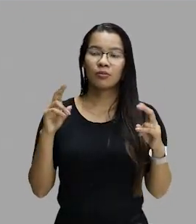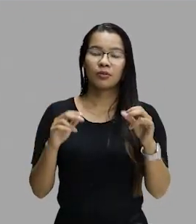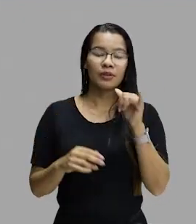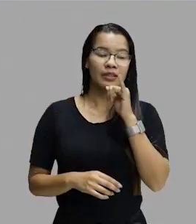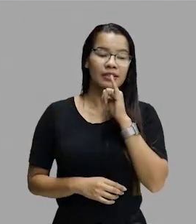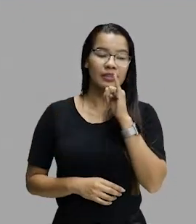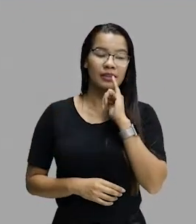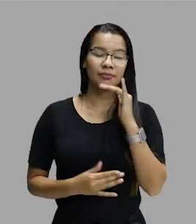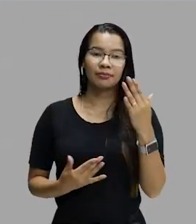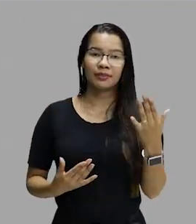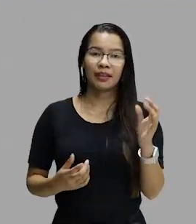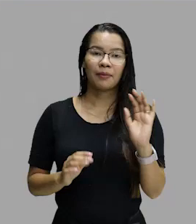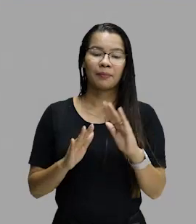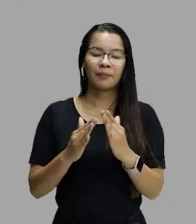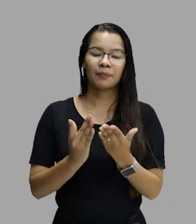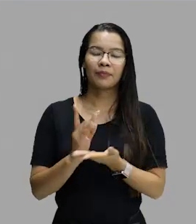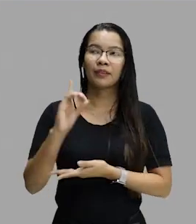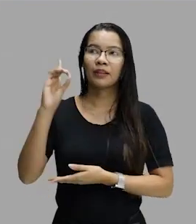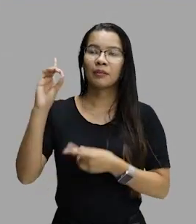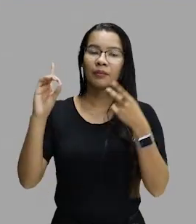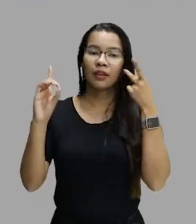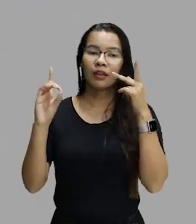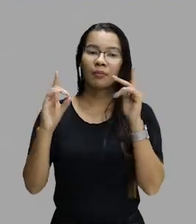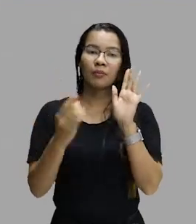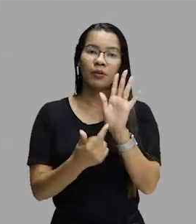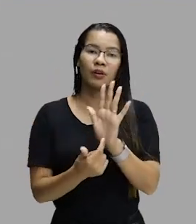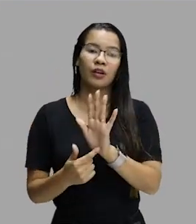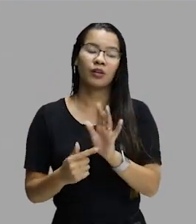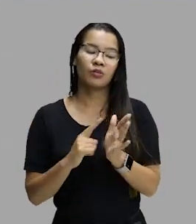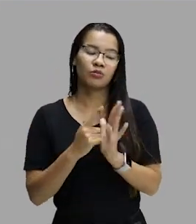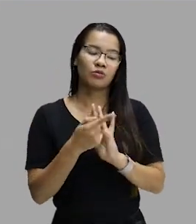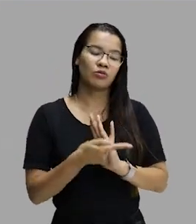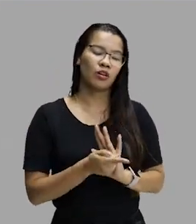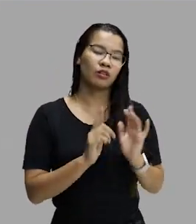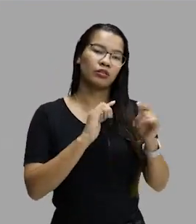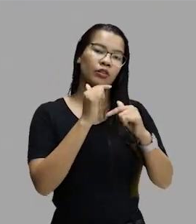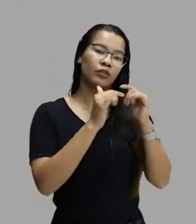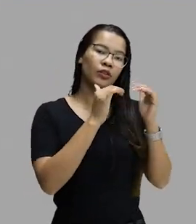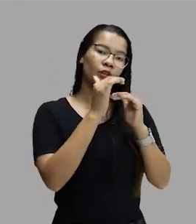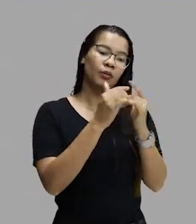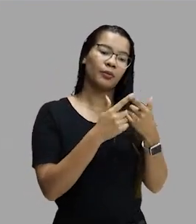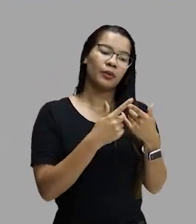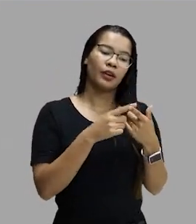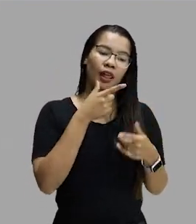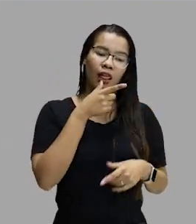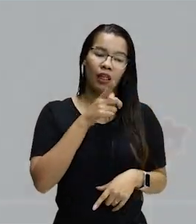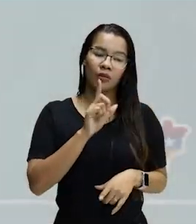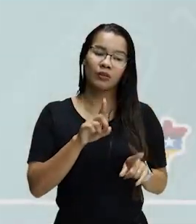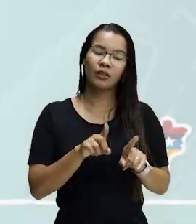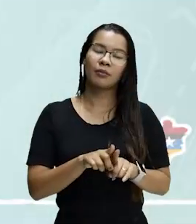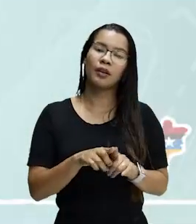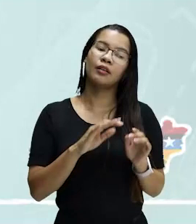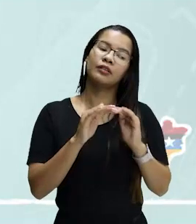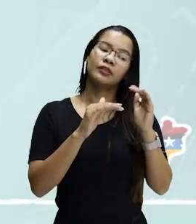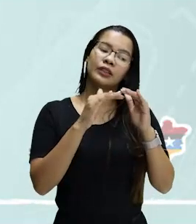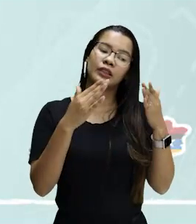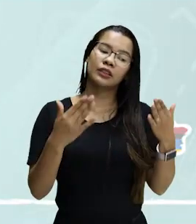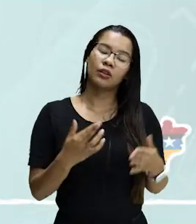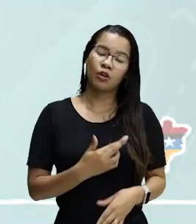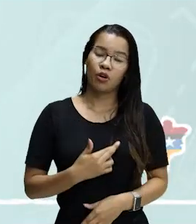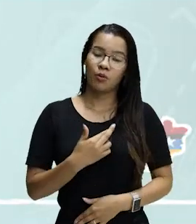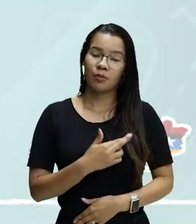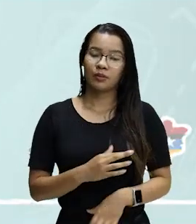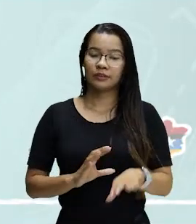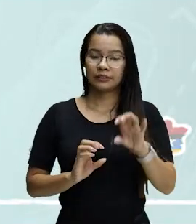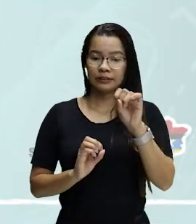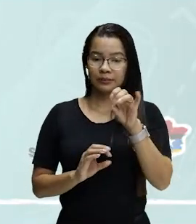exemplo da Bíblia para mostrar que evolui, os gêneros evoluem. Por quê? Porque a língua evolui. Romance de aprendizagem.